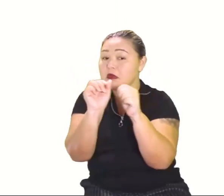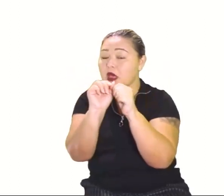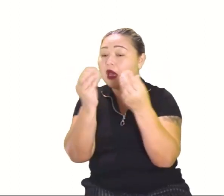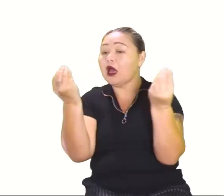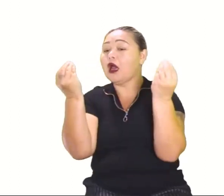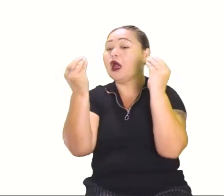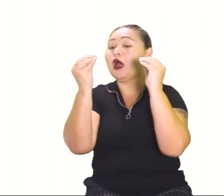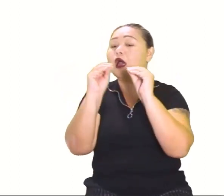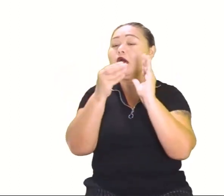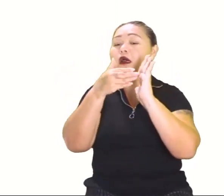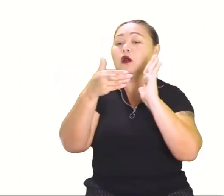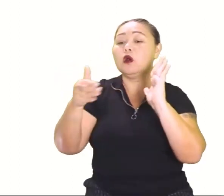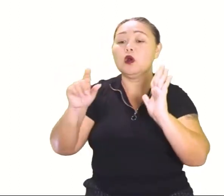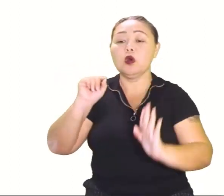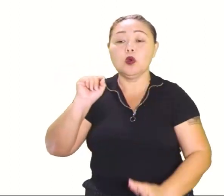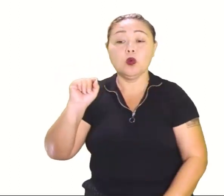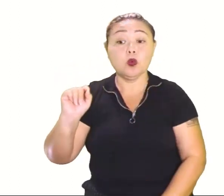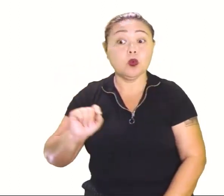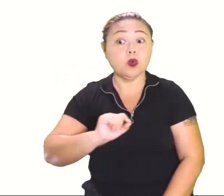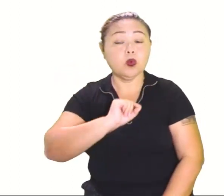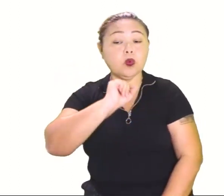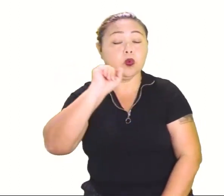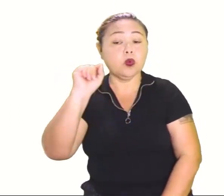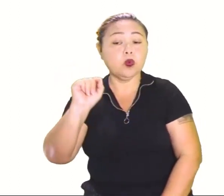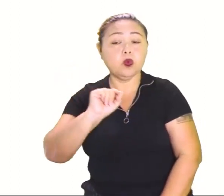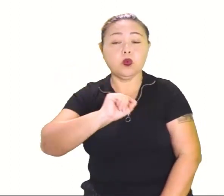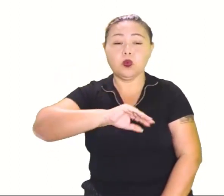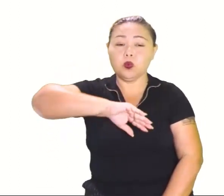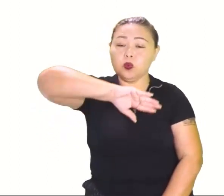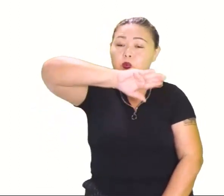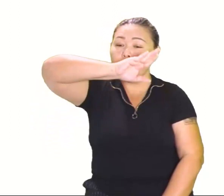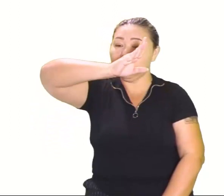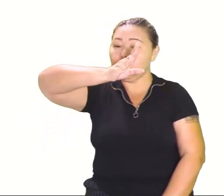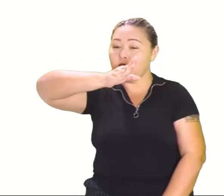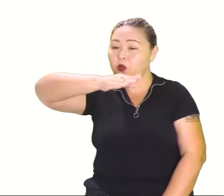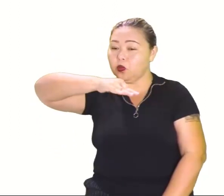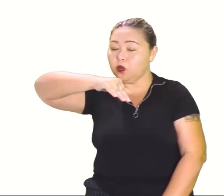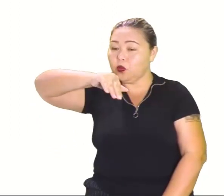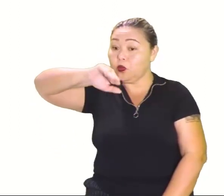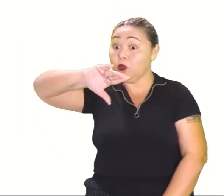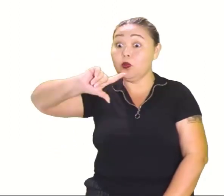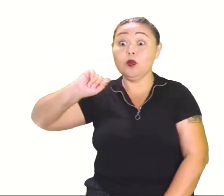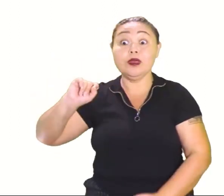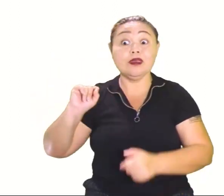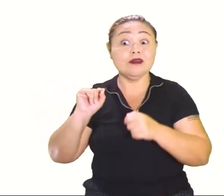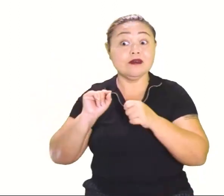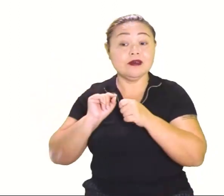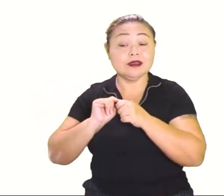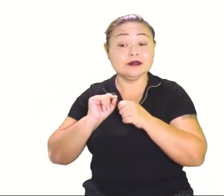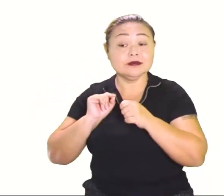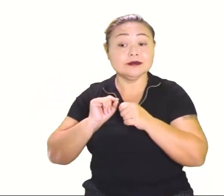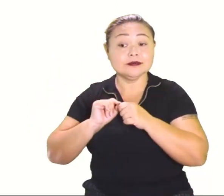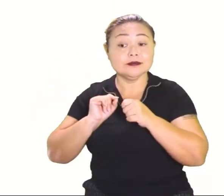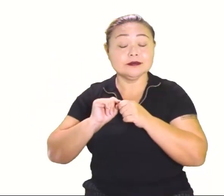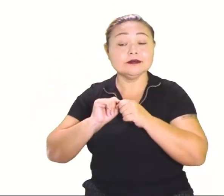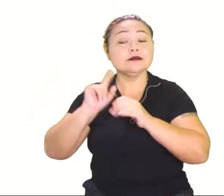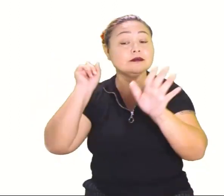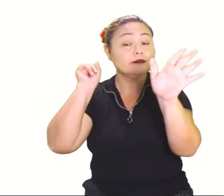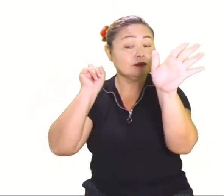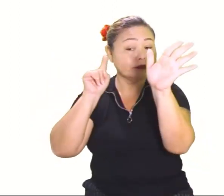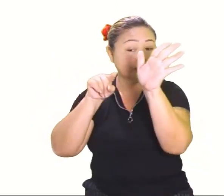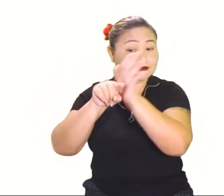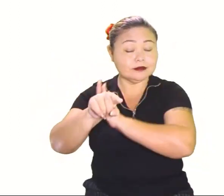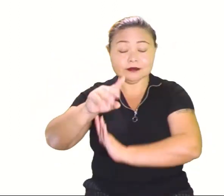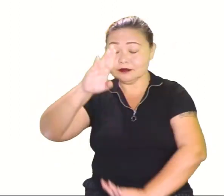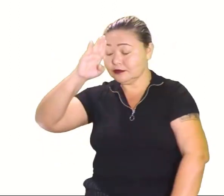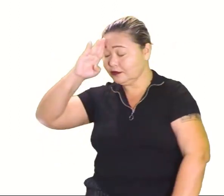no módulo o que o módulo faz com a curva de uma função. Essa é a pergunta principal.